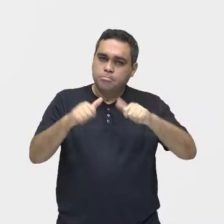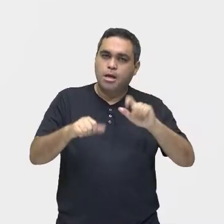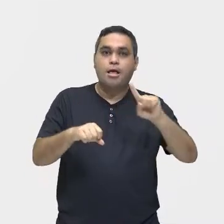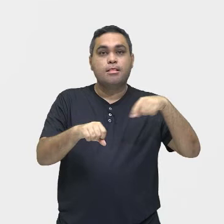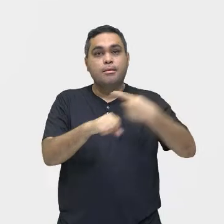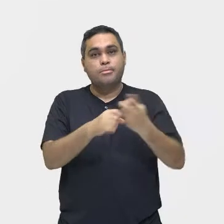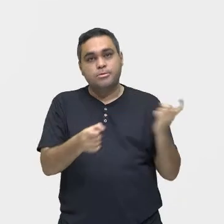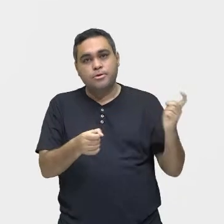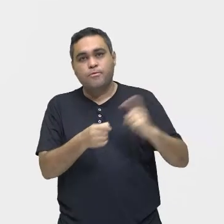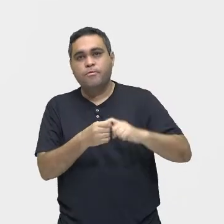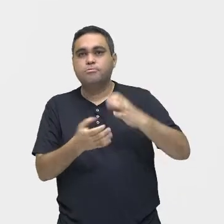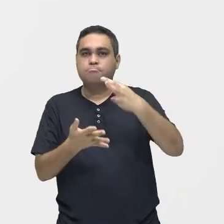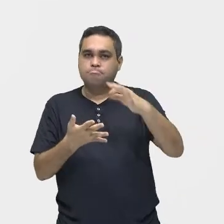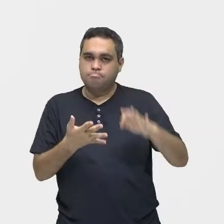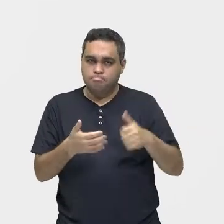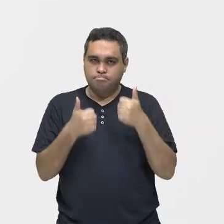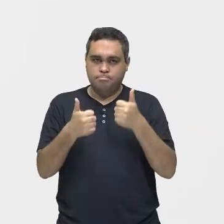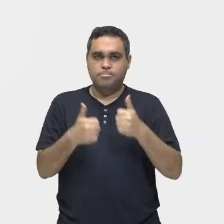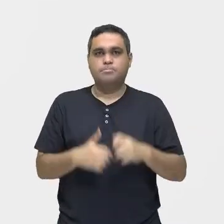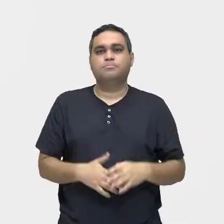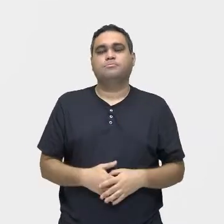para fazermos a nossa interação.